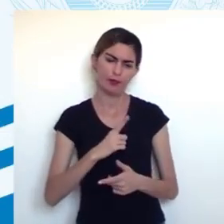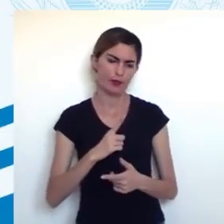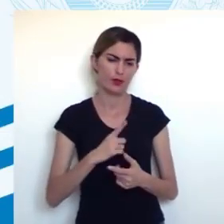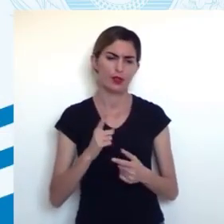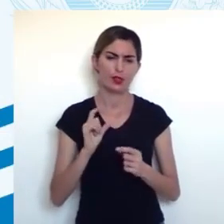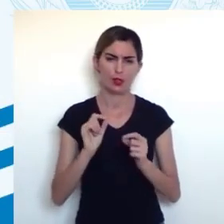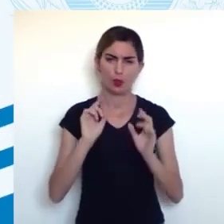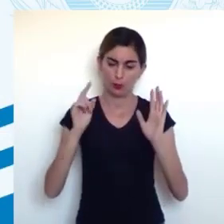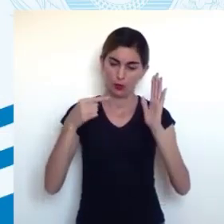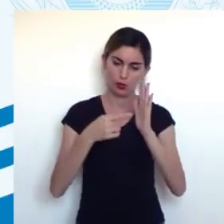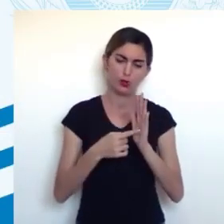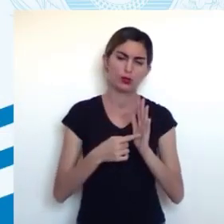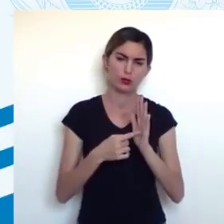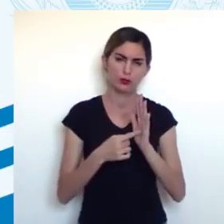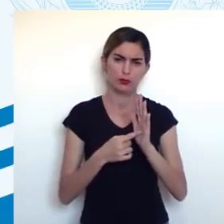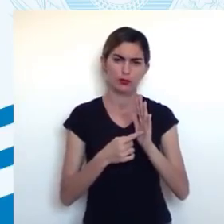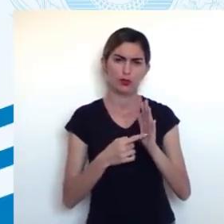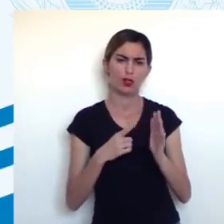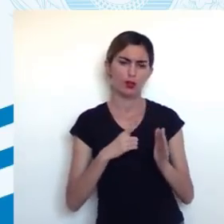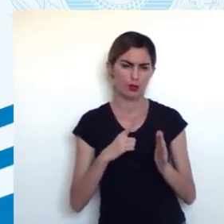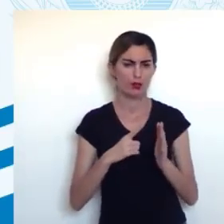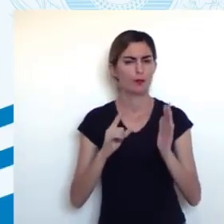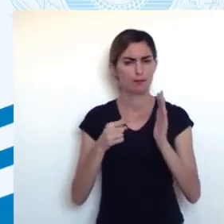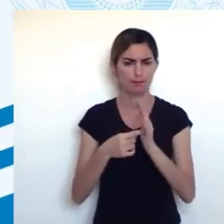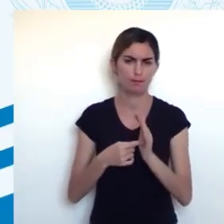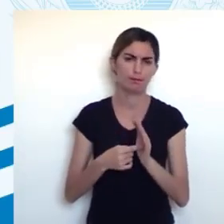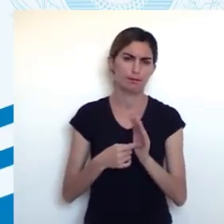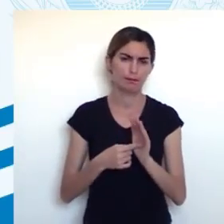tinha como um dos objetivos,